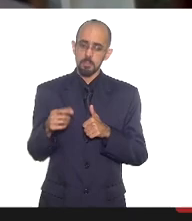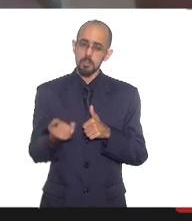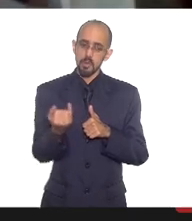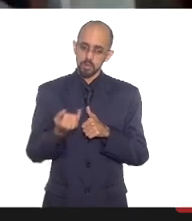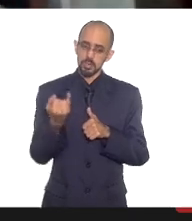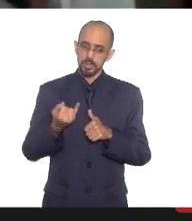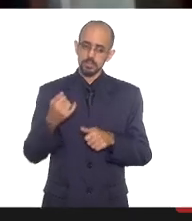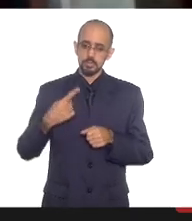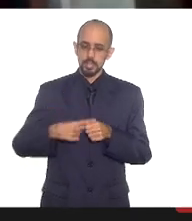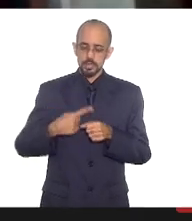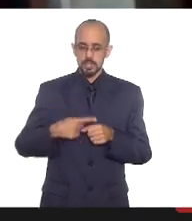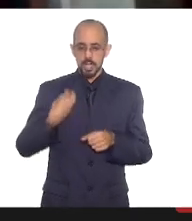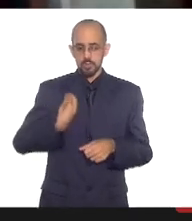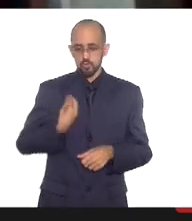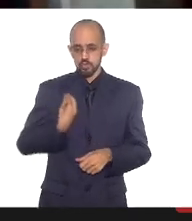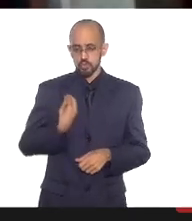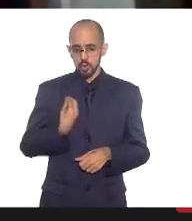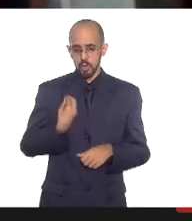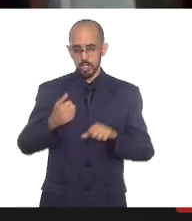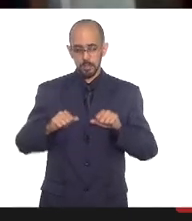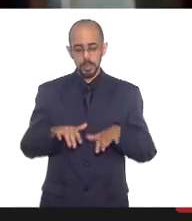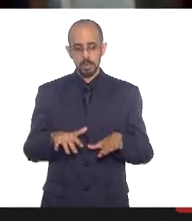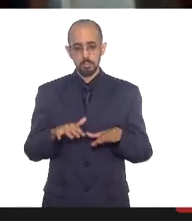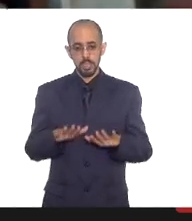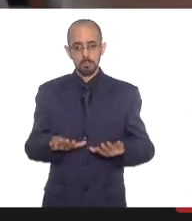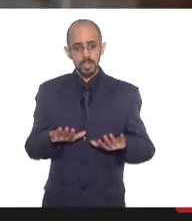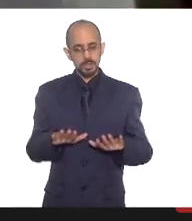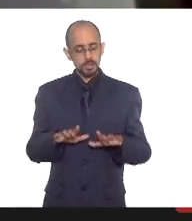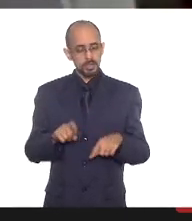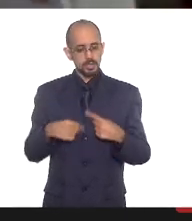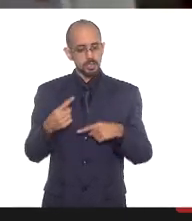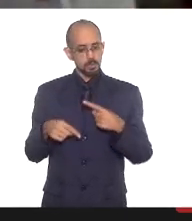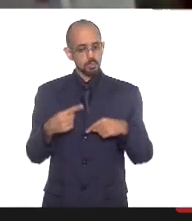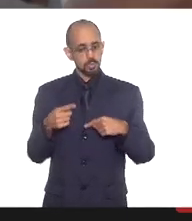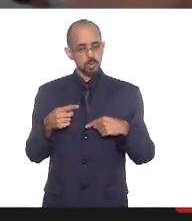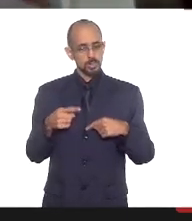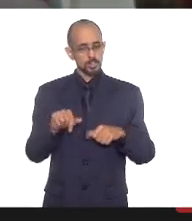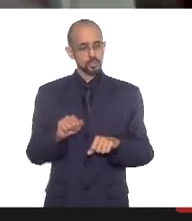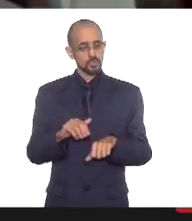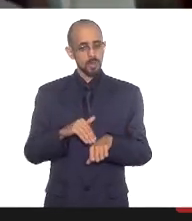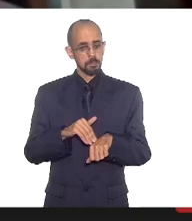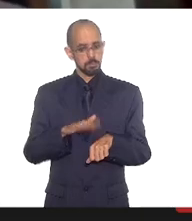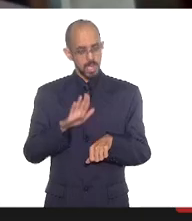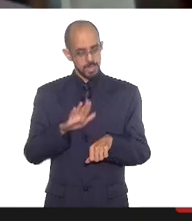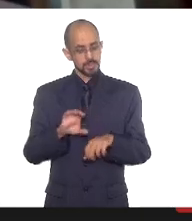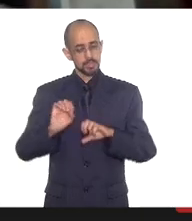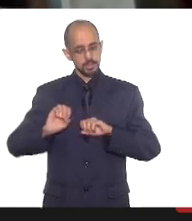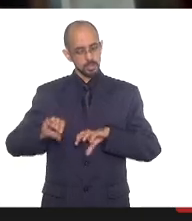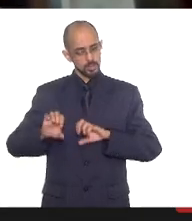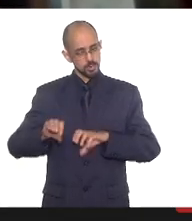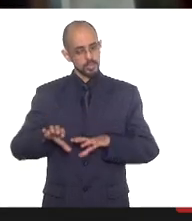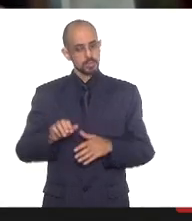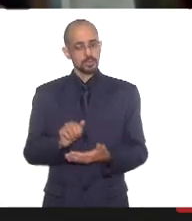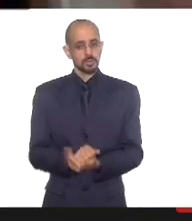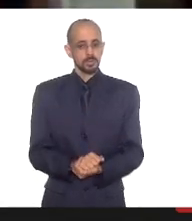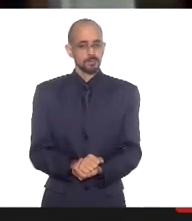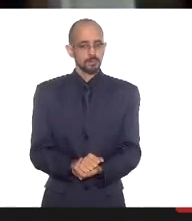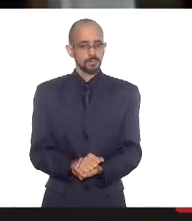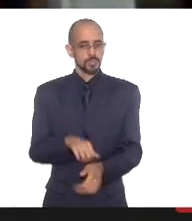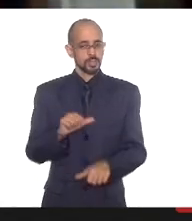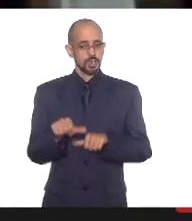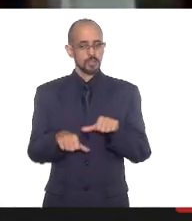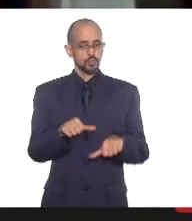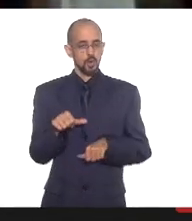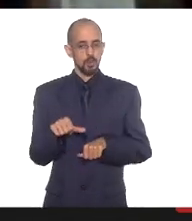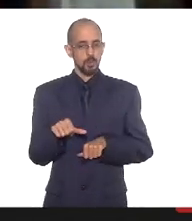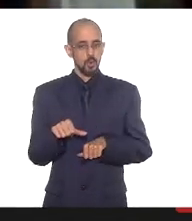para que a cidade funciona numa pandemia aí a gente já vai além é a questão da educação é que transformou isso